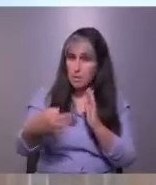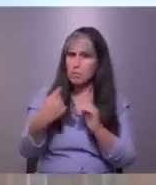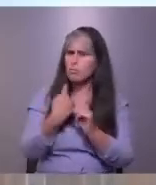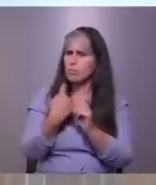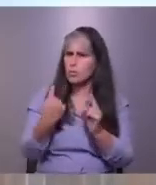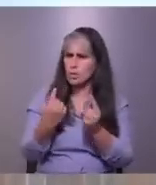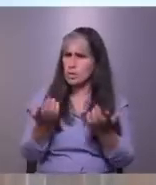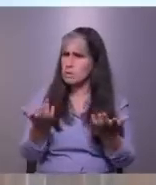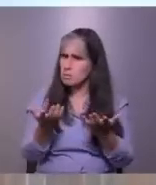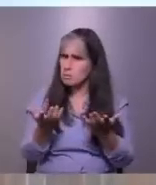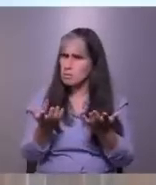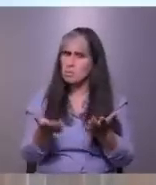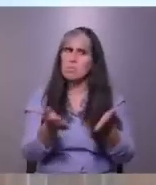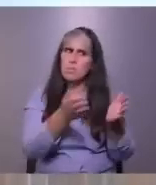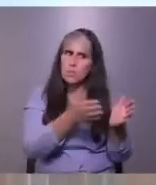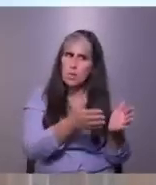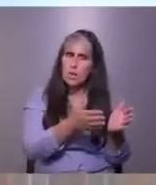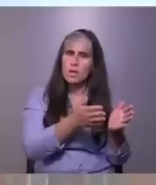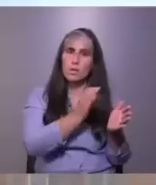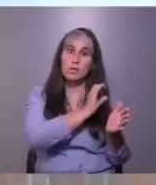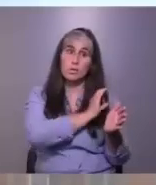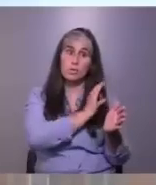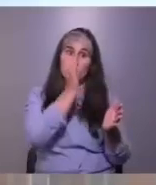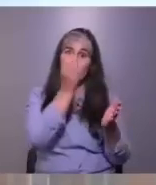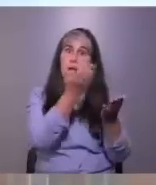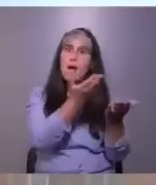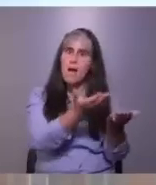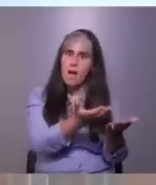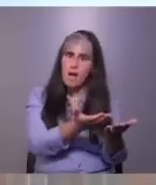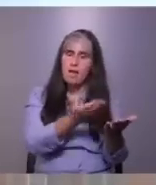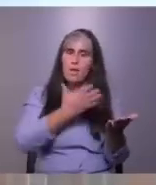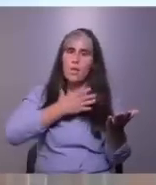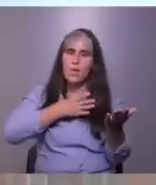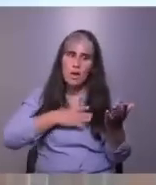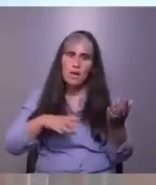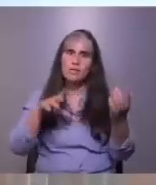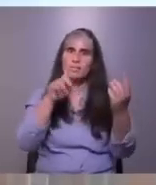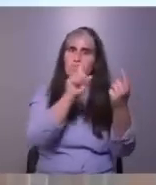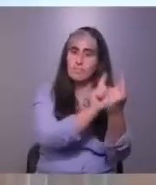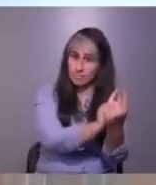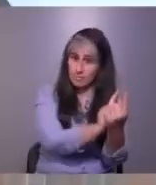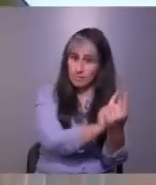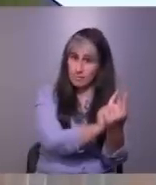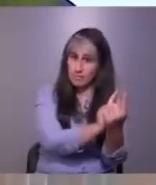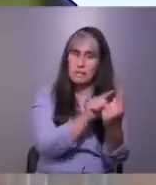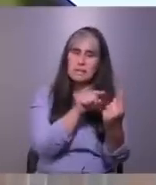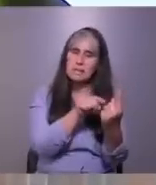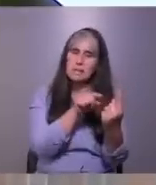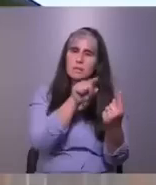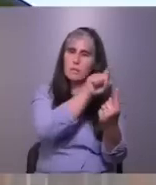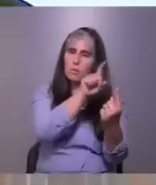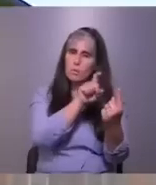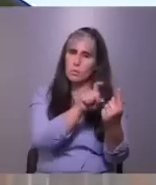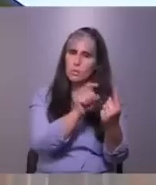encontro com o Senhor, com Jesus que se faz presente? Esta é a pergunta que a Palavra de Deus nos